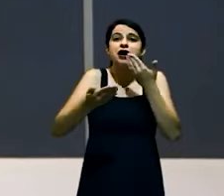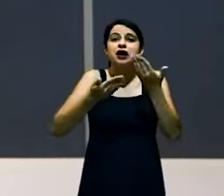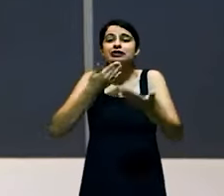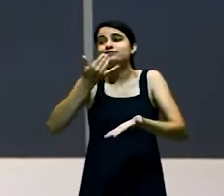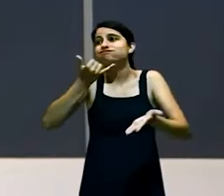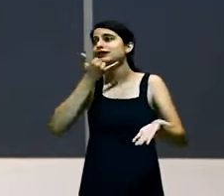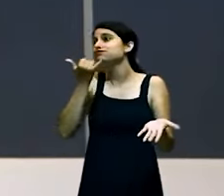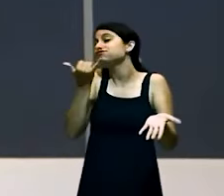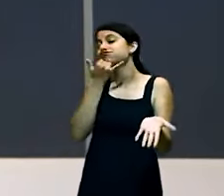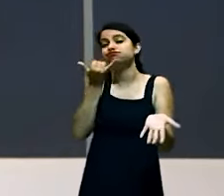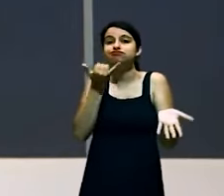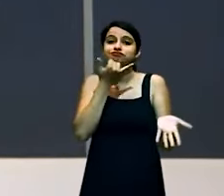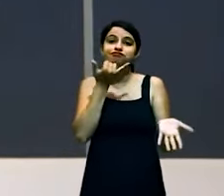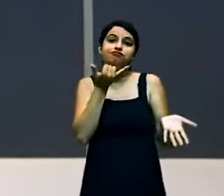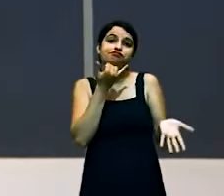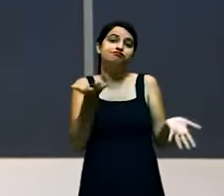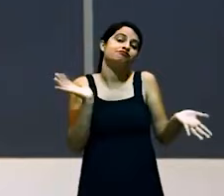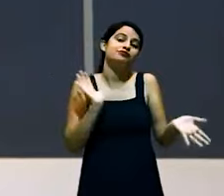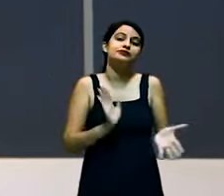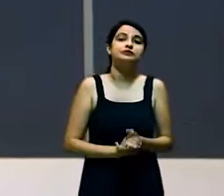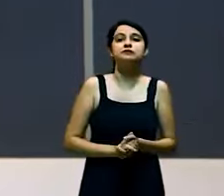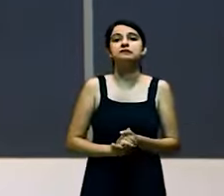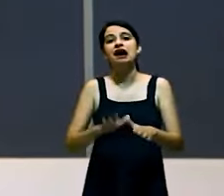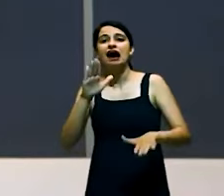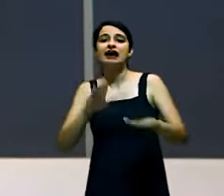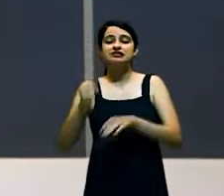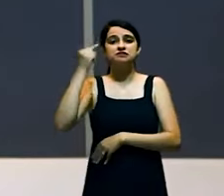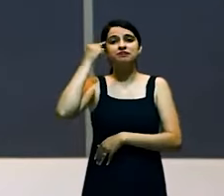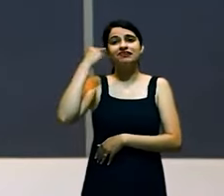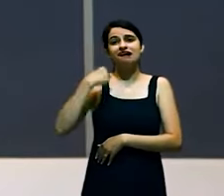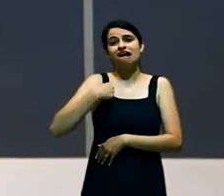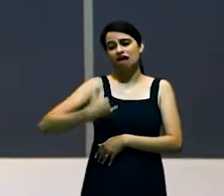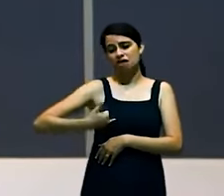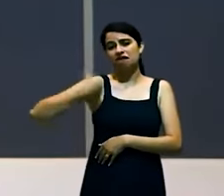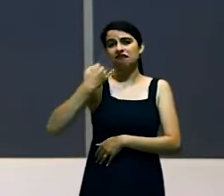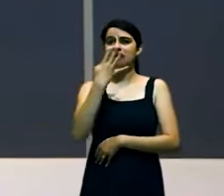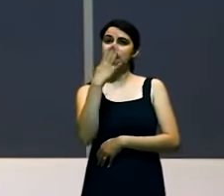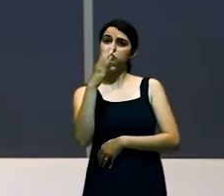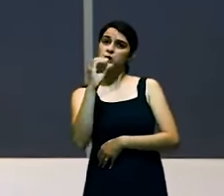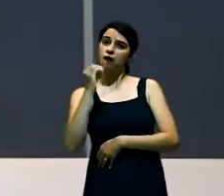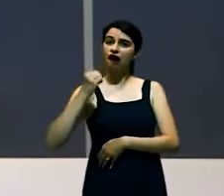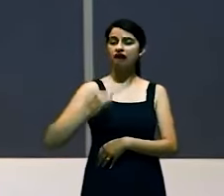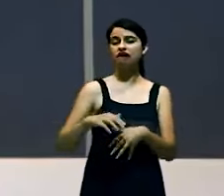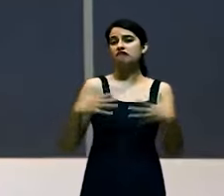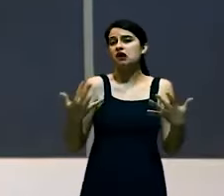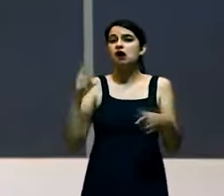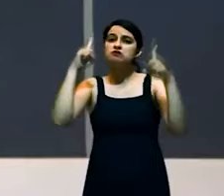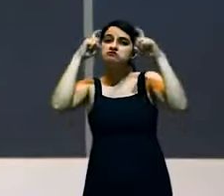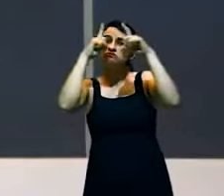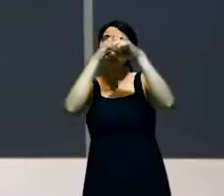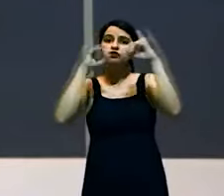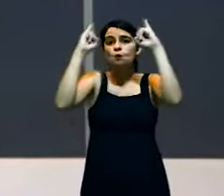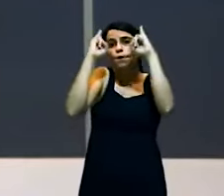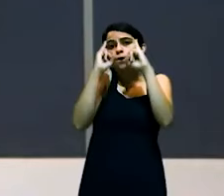que com 40 anos tudo é mais difícil. O metabolismo é outro. Eu falei: então é esse o problema. Porque o ano que